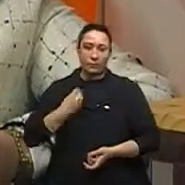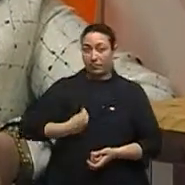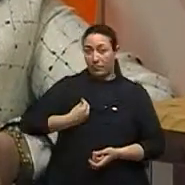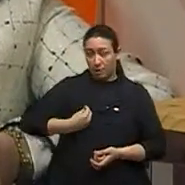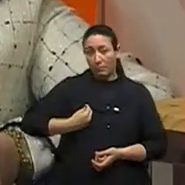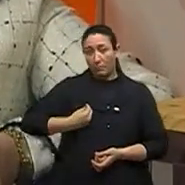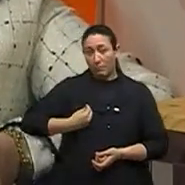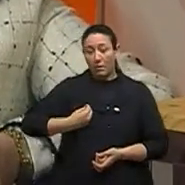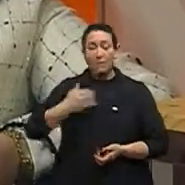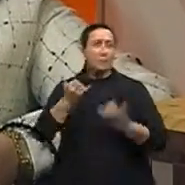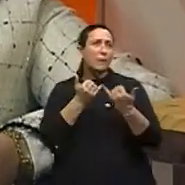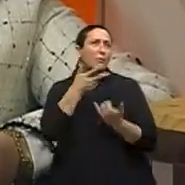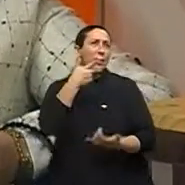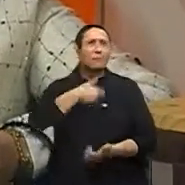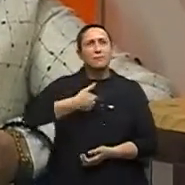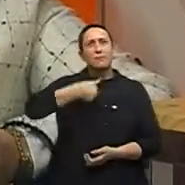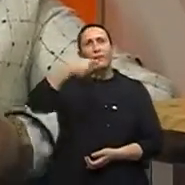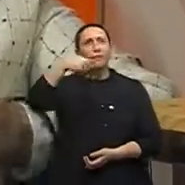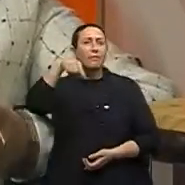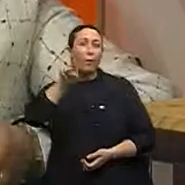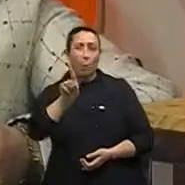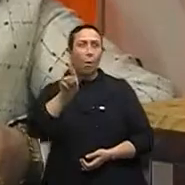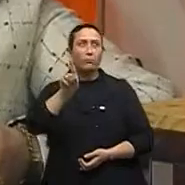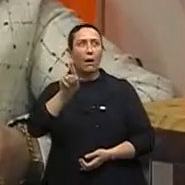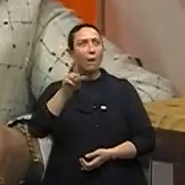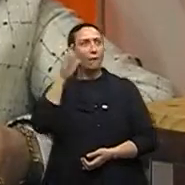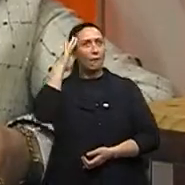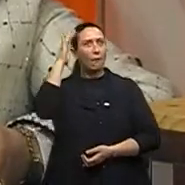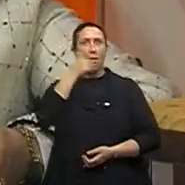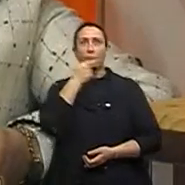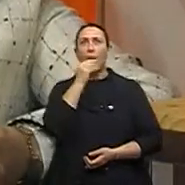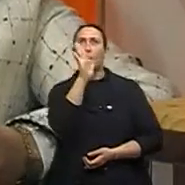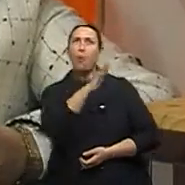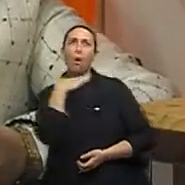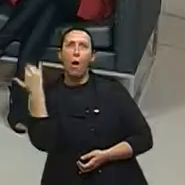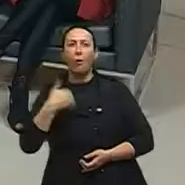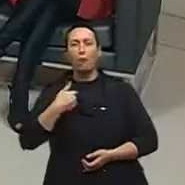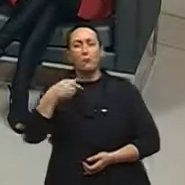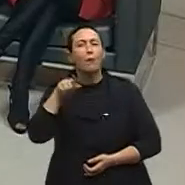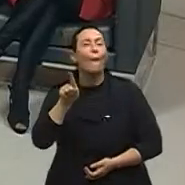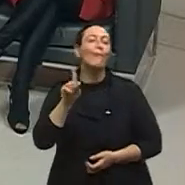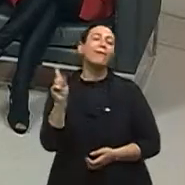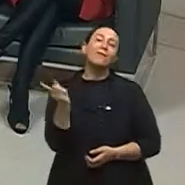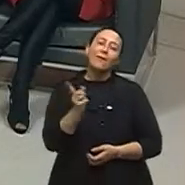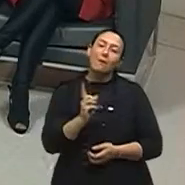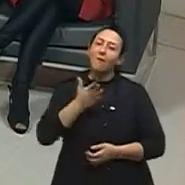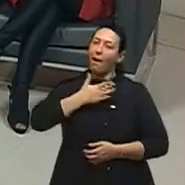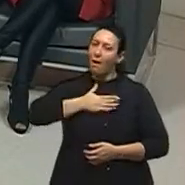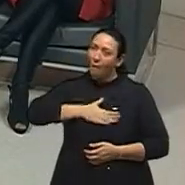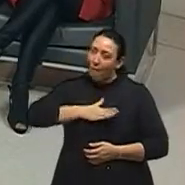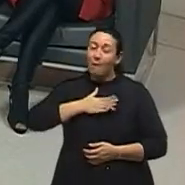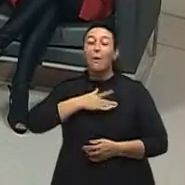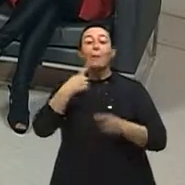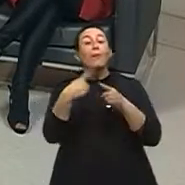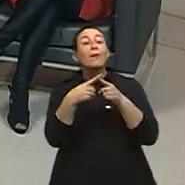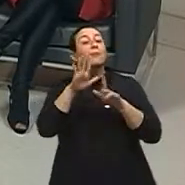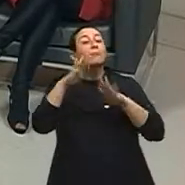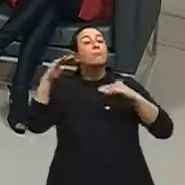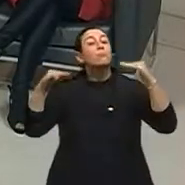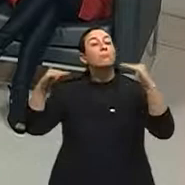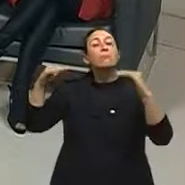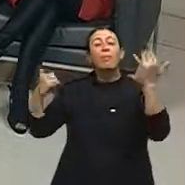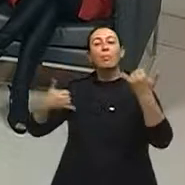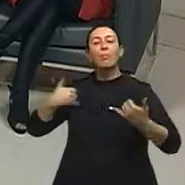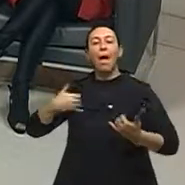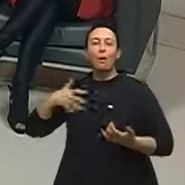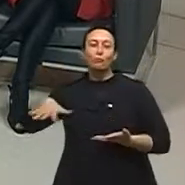em média 71 anos não quer dizer que o homem vai morrer ao 71 quer dizer que somando toda a média da população